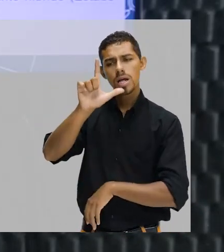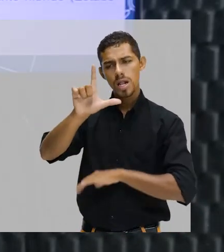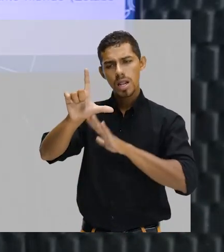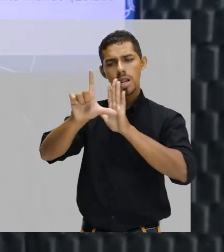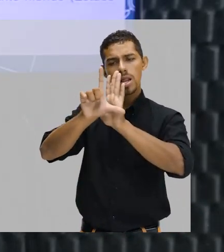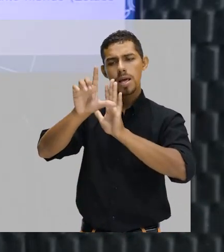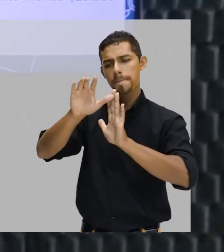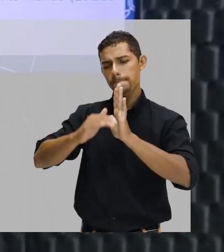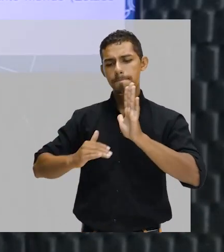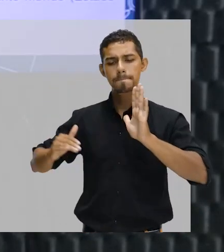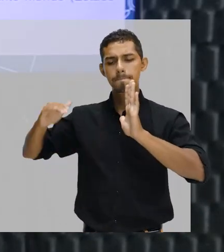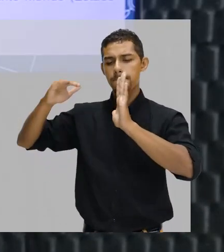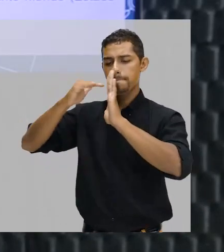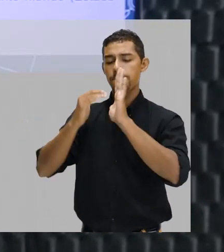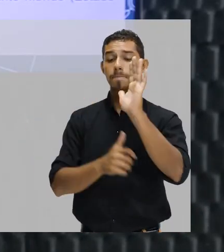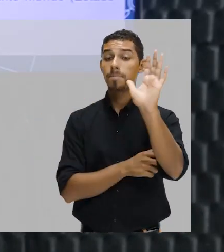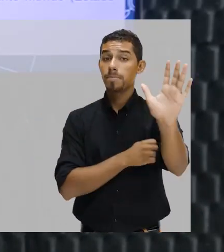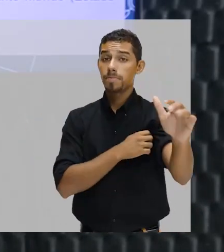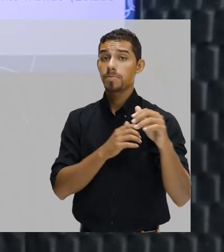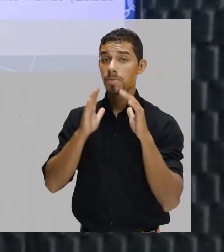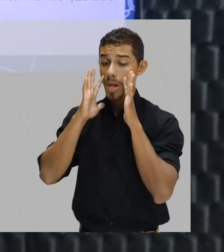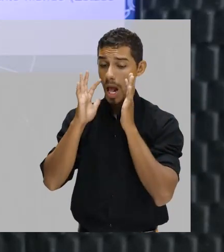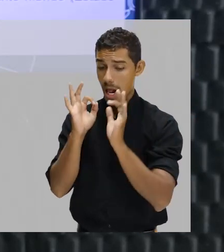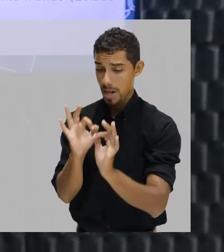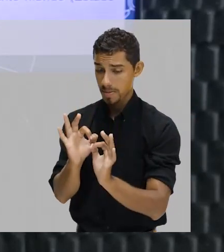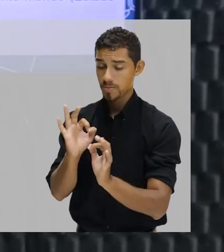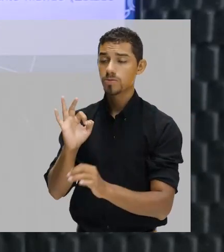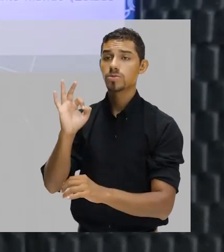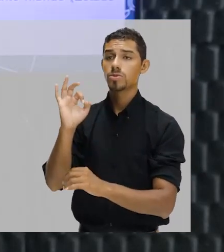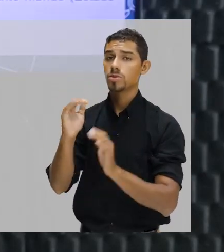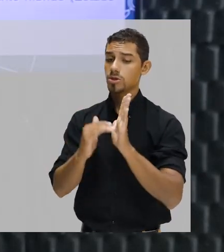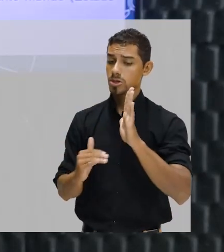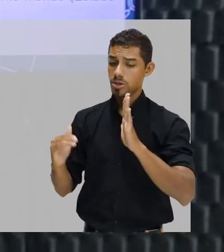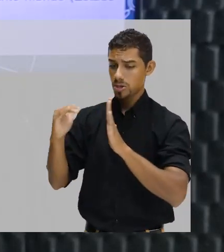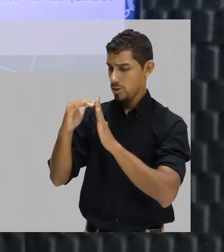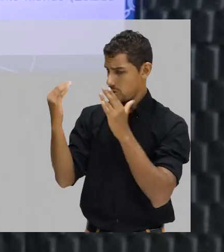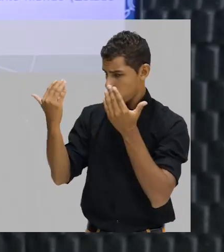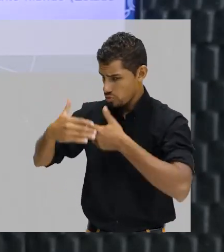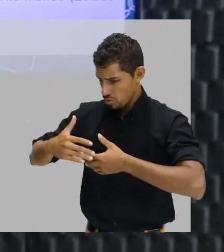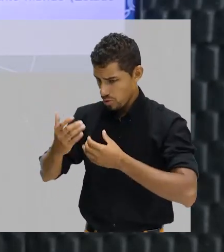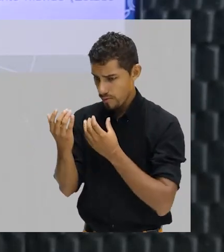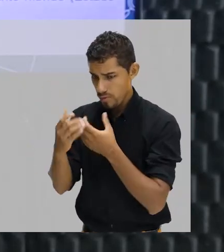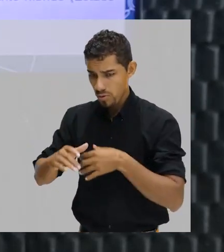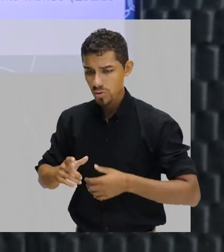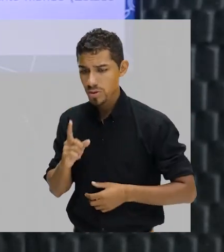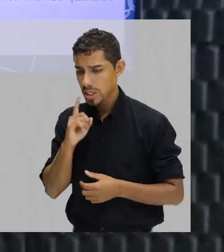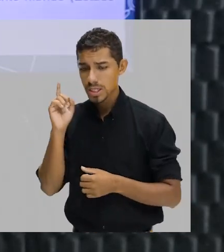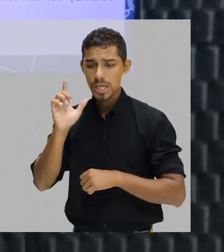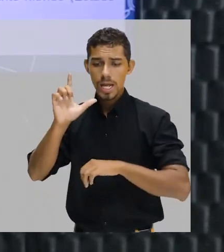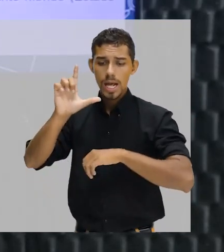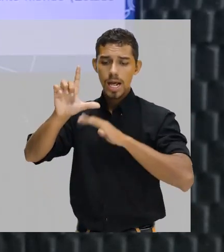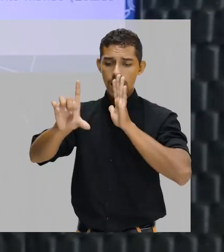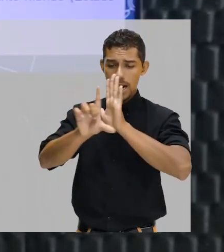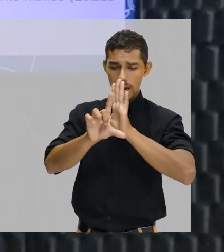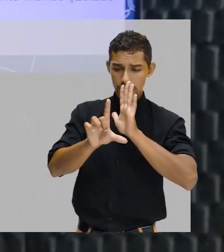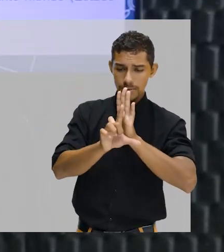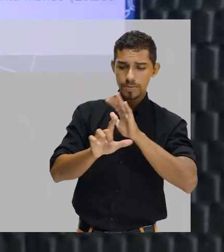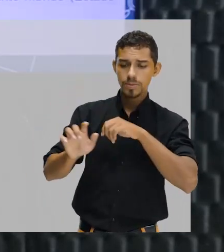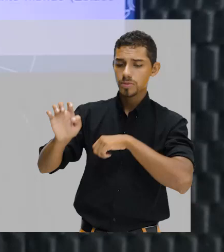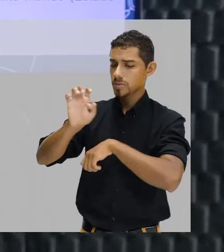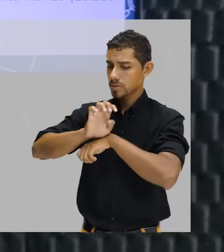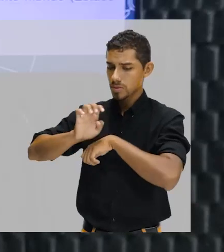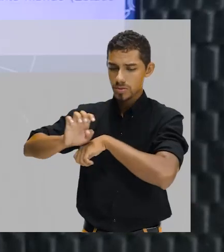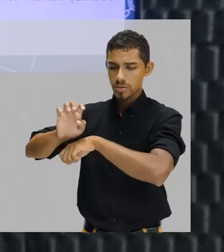que ela der espaço. Mas muita atenção, tá? Isso aí a nível de prova, de concurso. As leis estaduais e municipais,